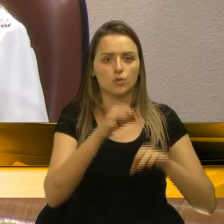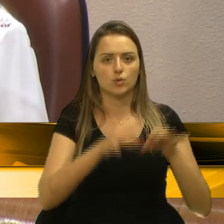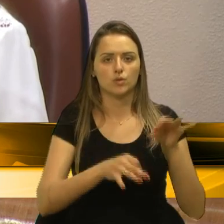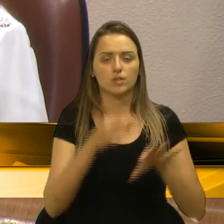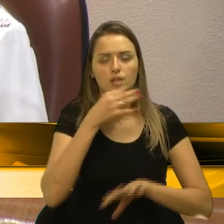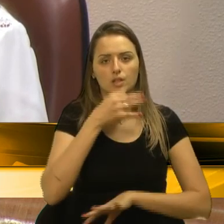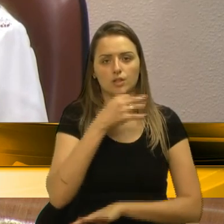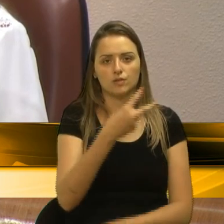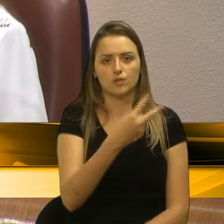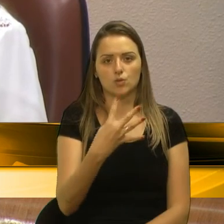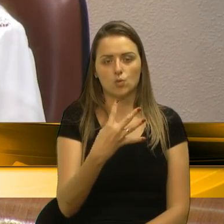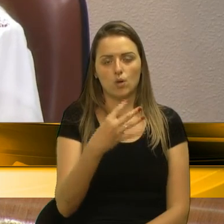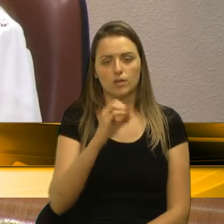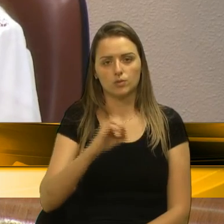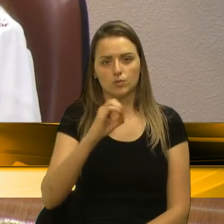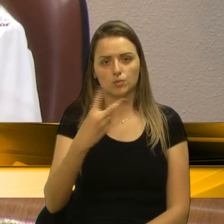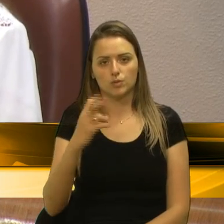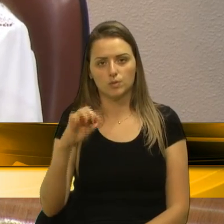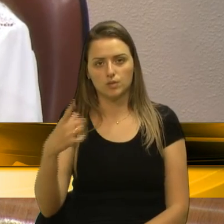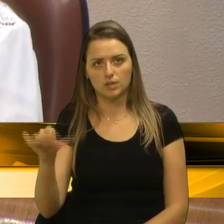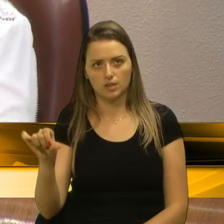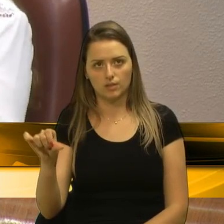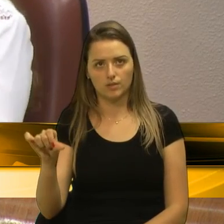de outubro de 2019,